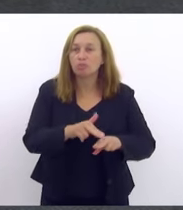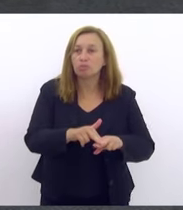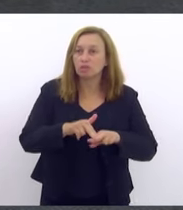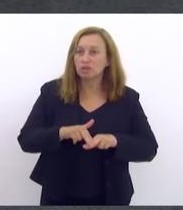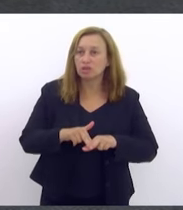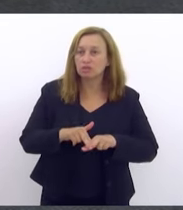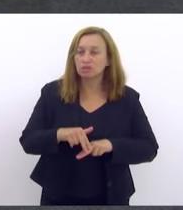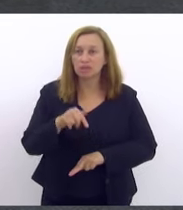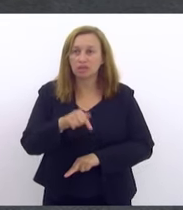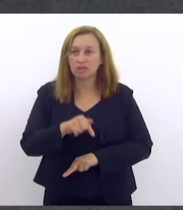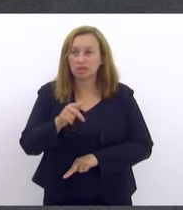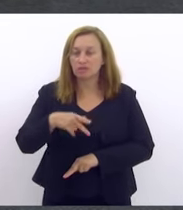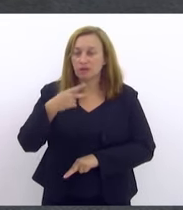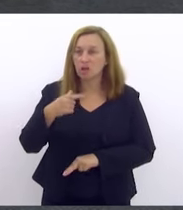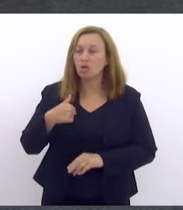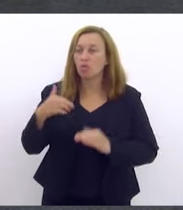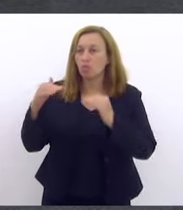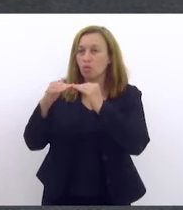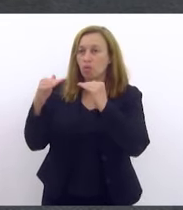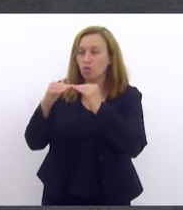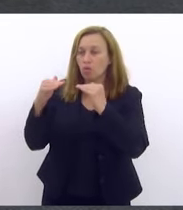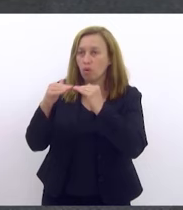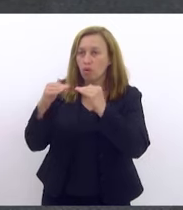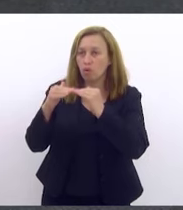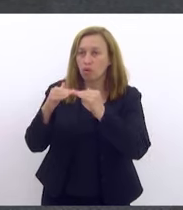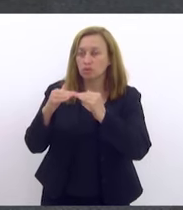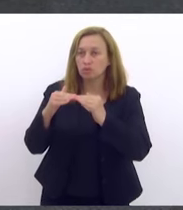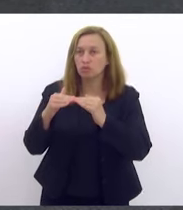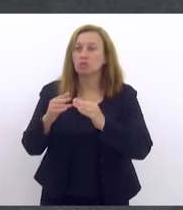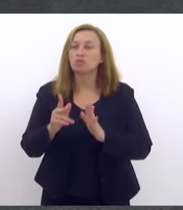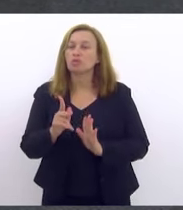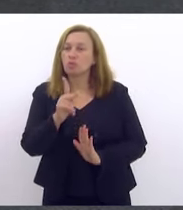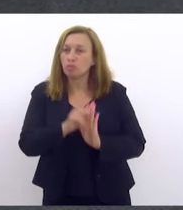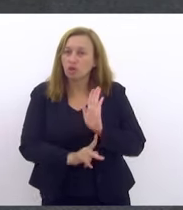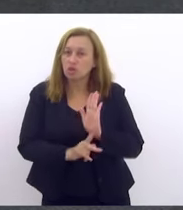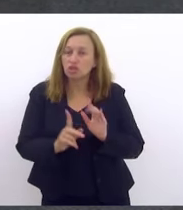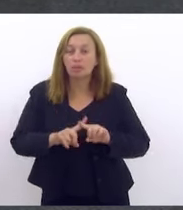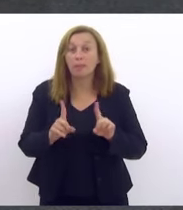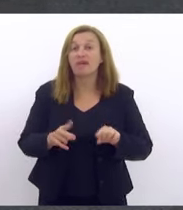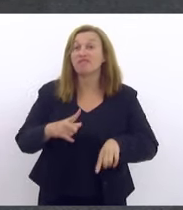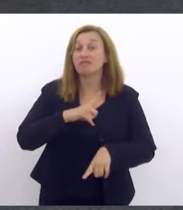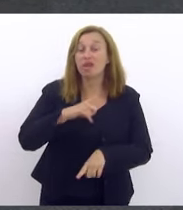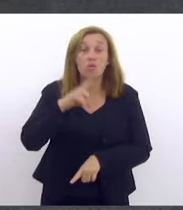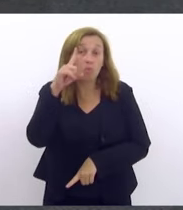dizendo que eu concordo com o projeto, mas acho que tem esta falha